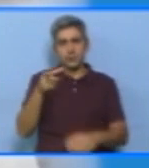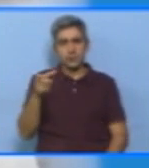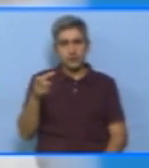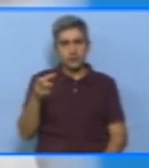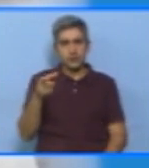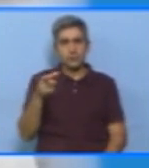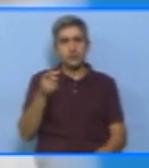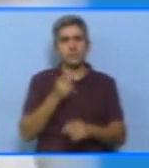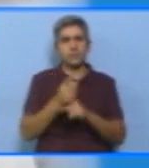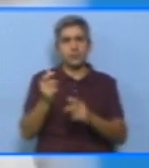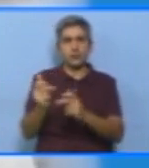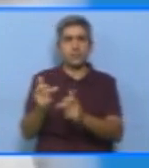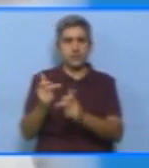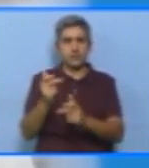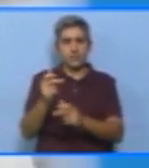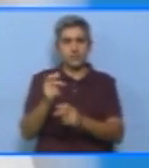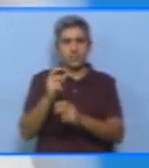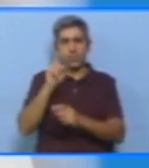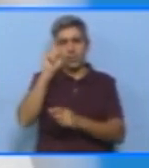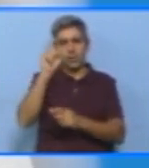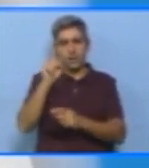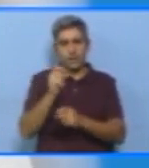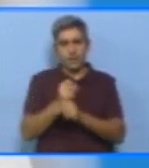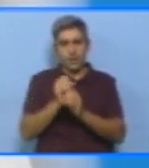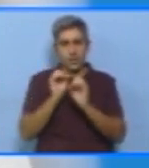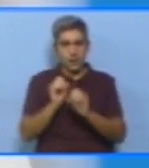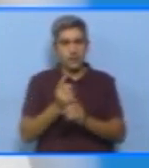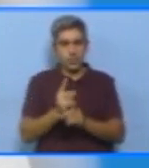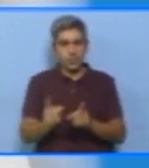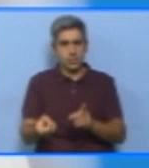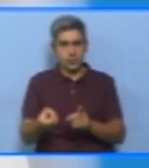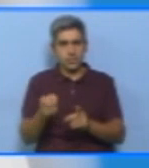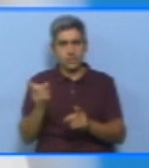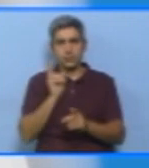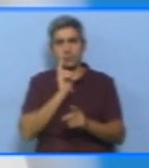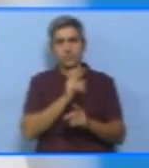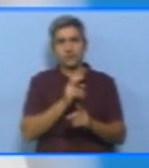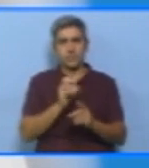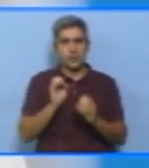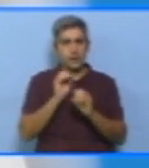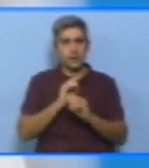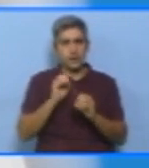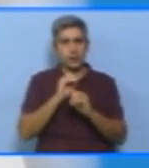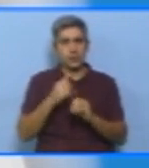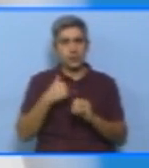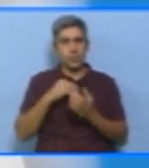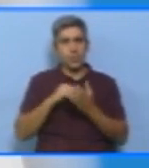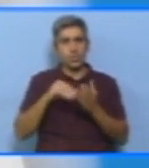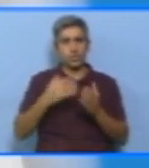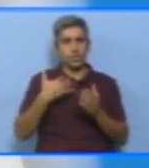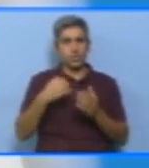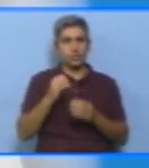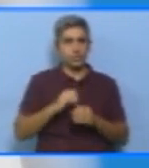disse-lhes: Por que ficais aqui todo o dia sem trabalhar? Eles responderam-lhe: Ninguém nos